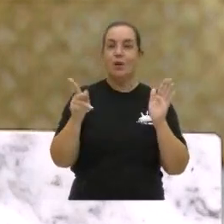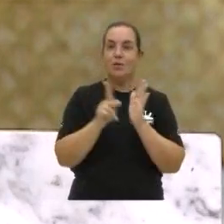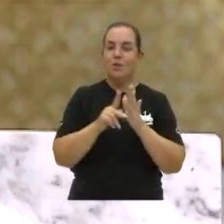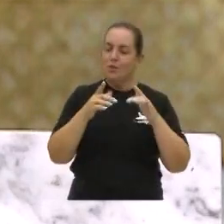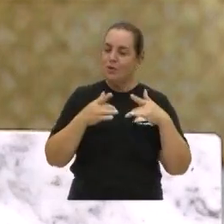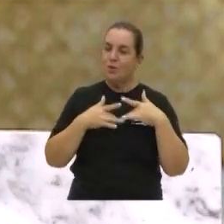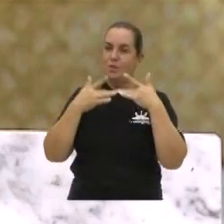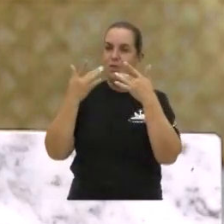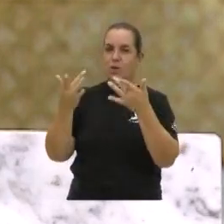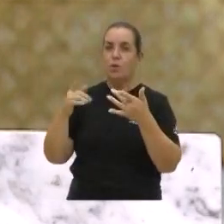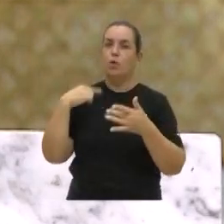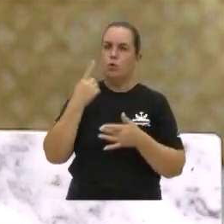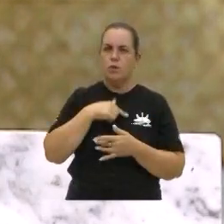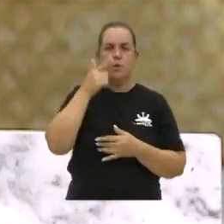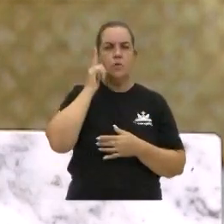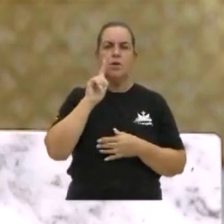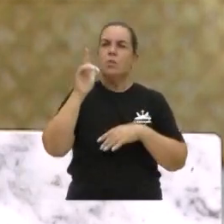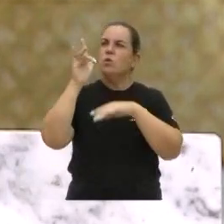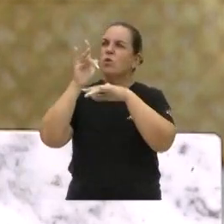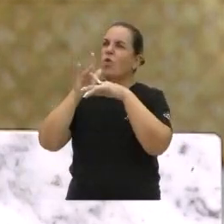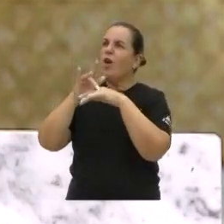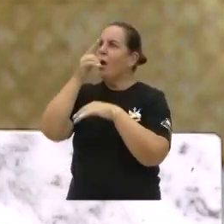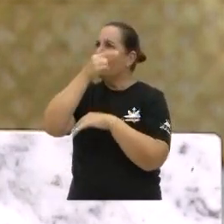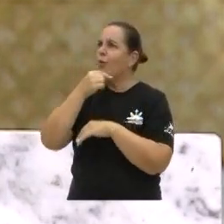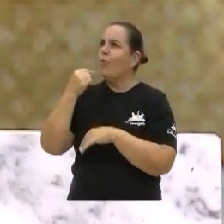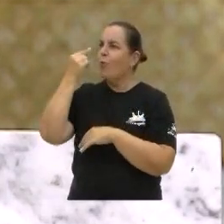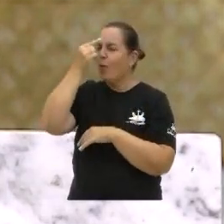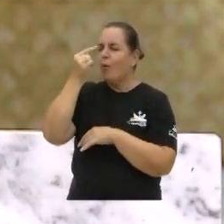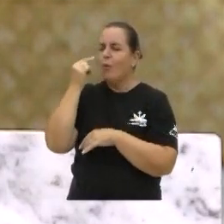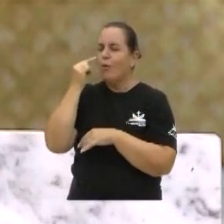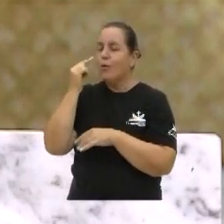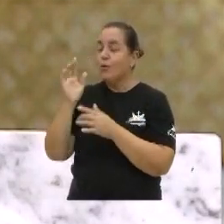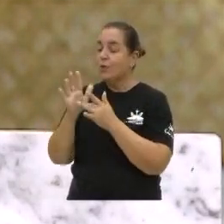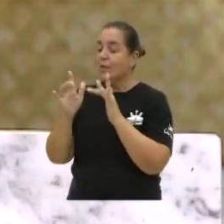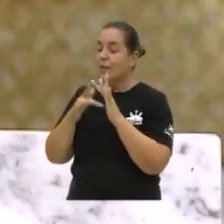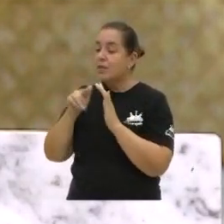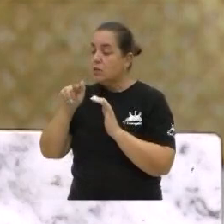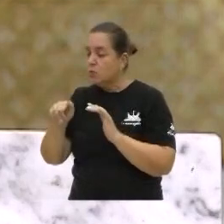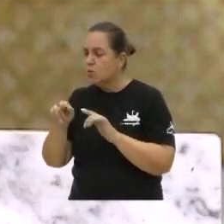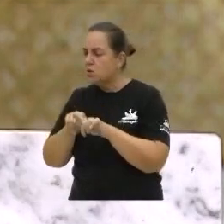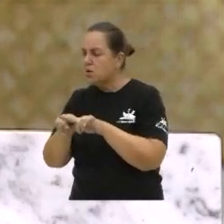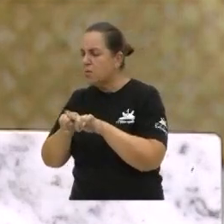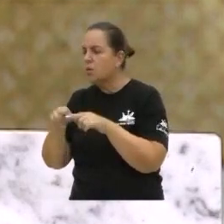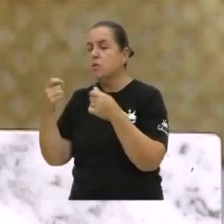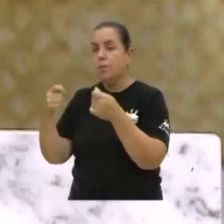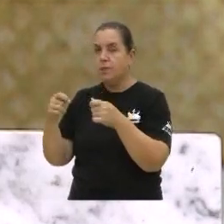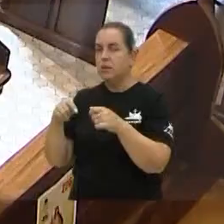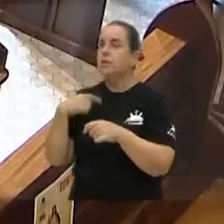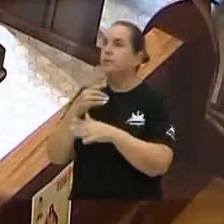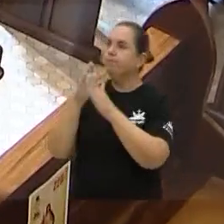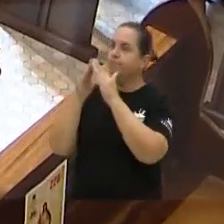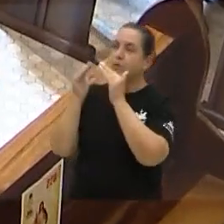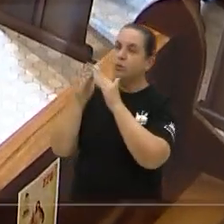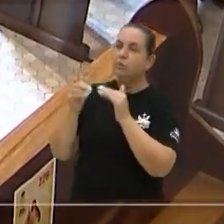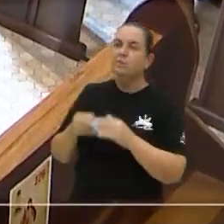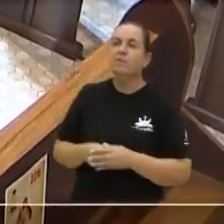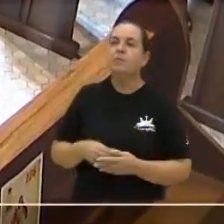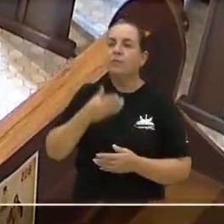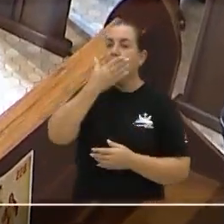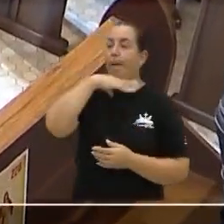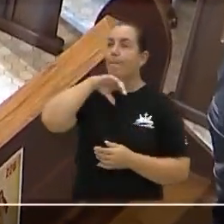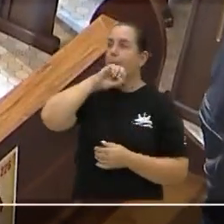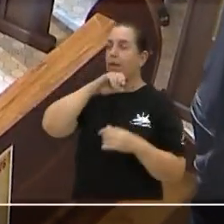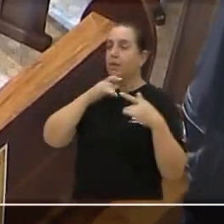misericórdia, toquemos o rosto de Cristo nos irmãos necessitados. Nós vos pedimos. Pai